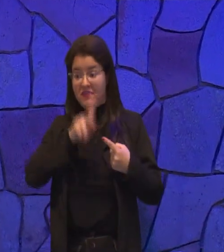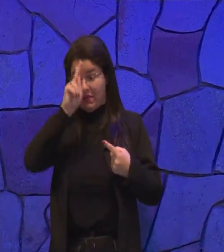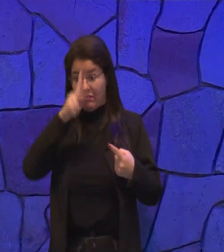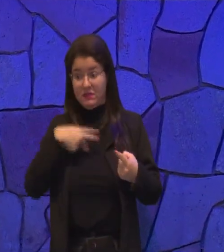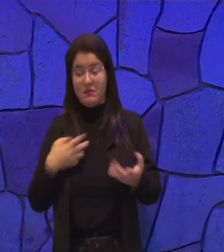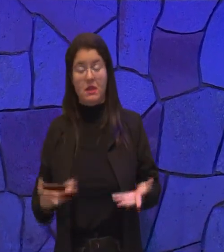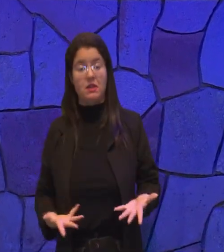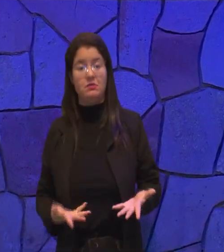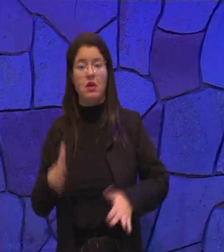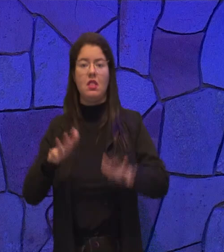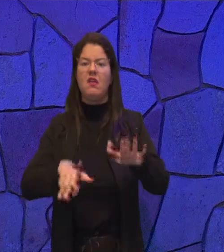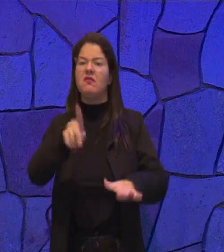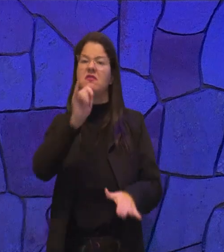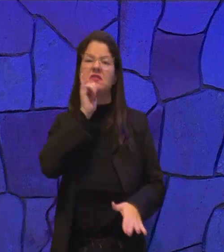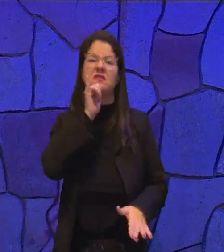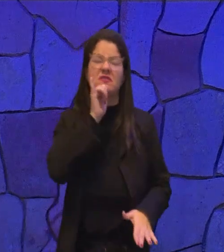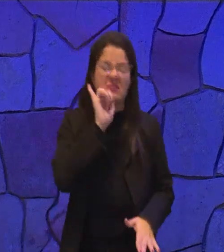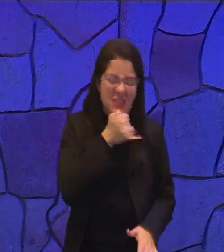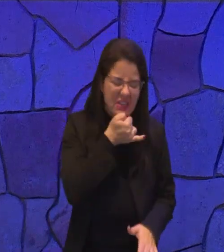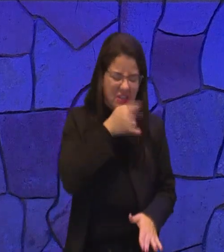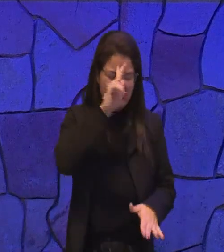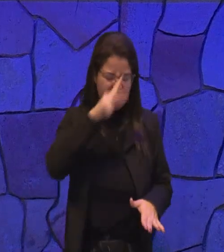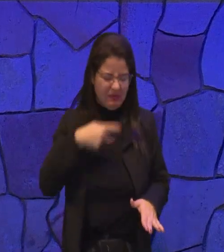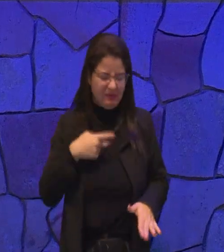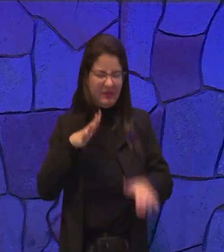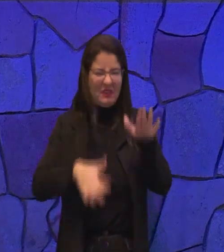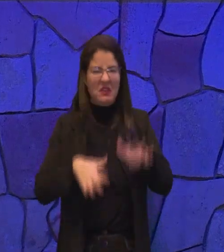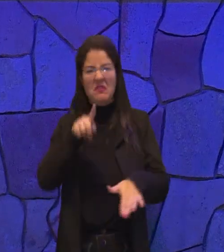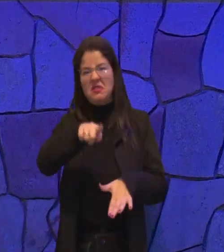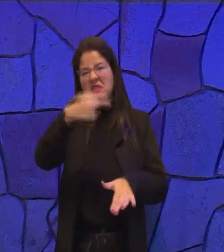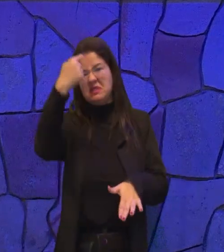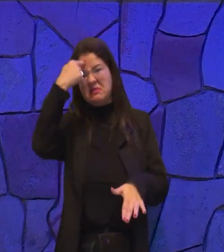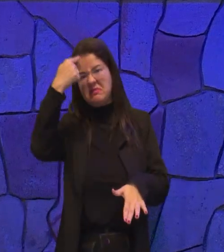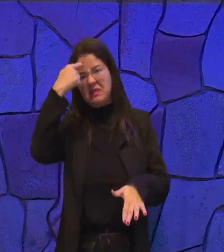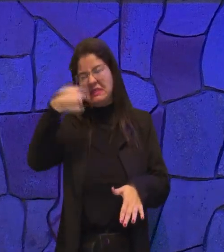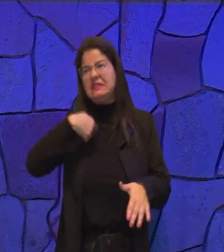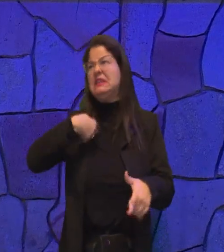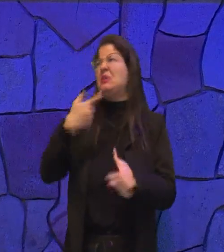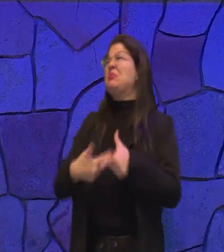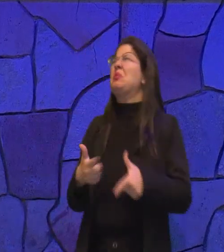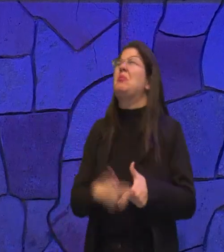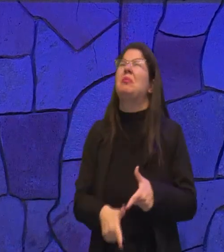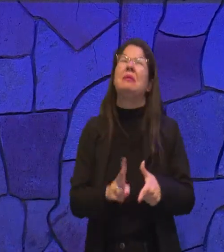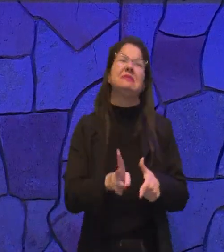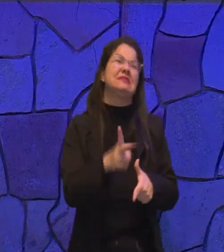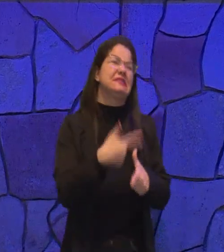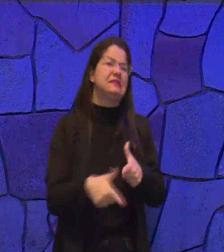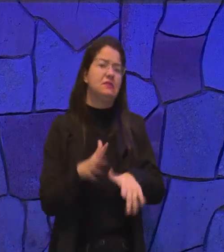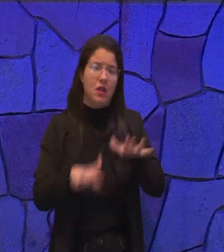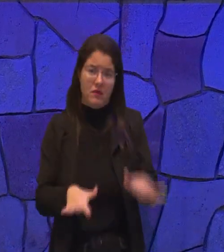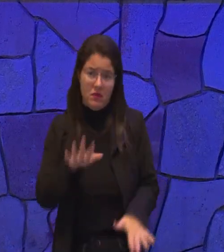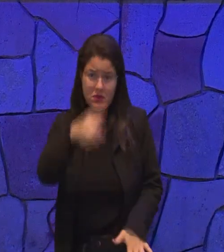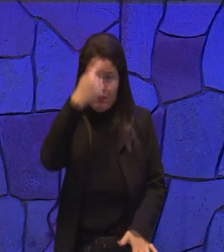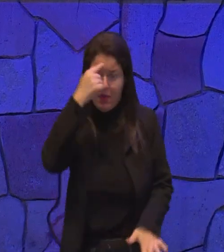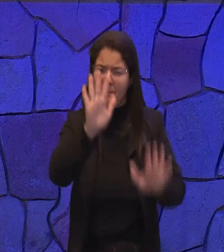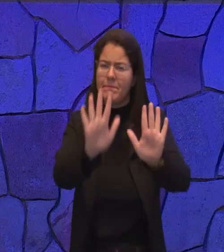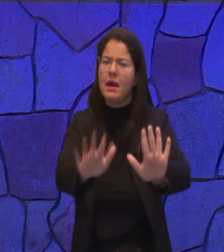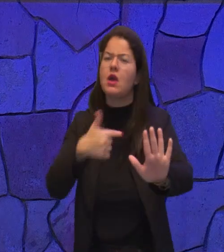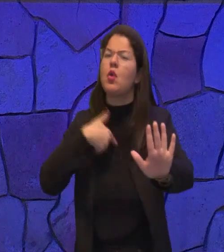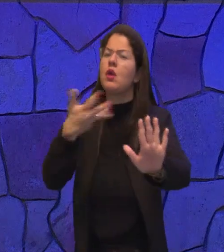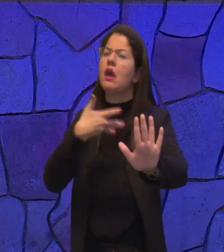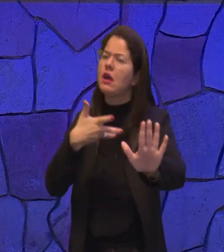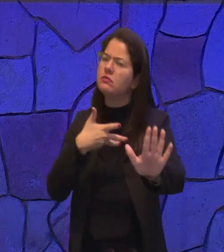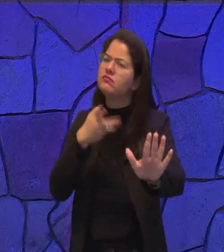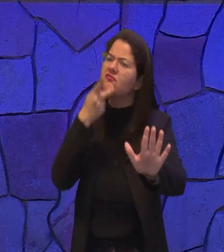talvez você esteja infeliz com você mesmo, talvez você ache que você é o problema. Mas eu queria dizer para